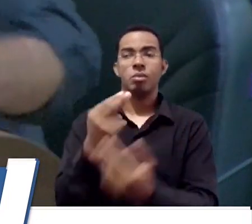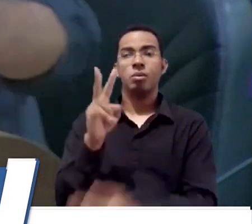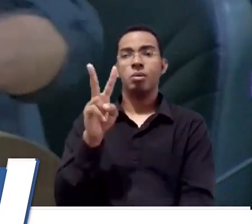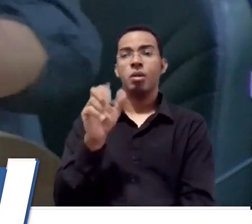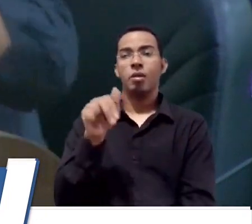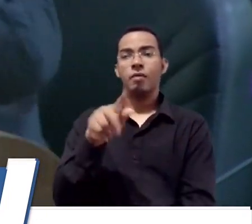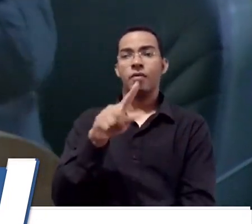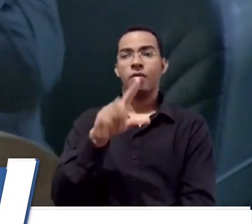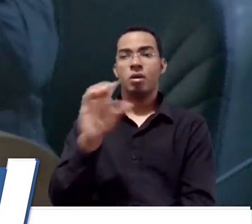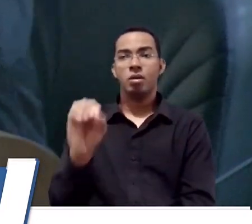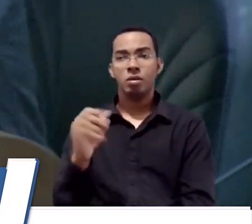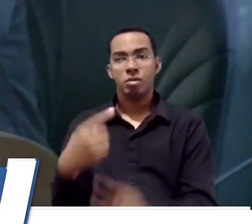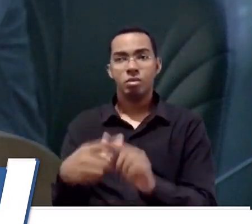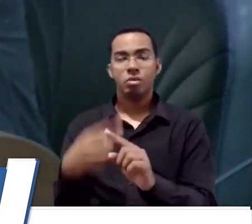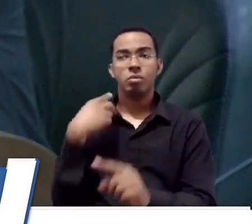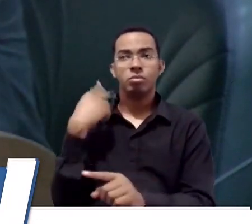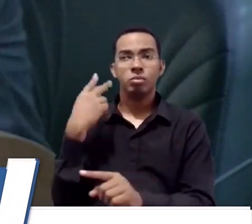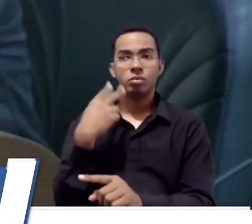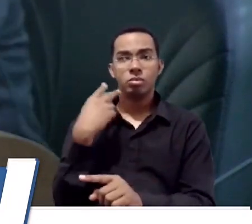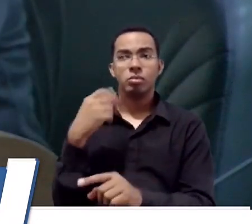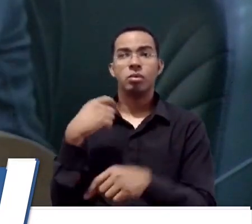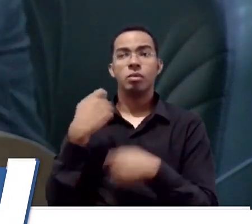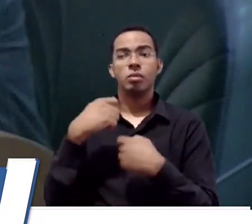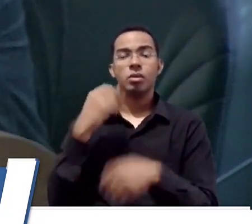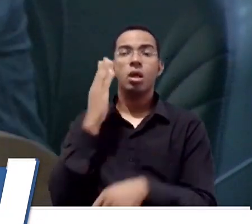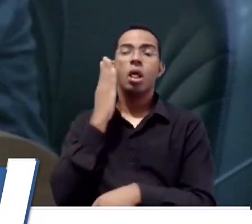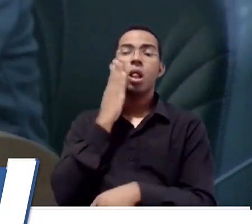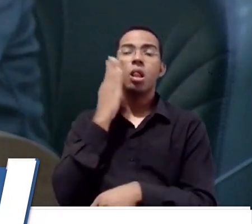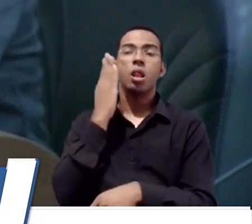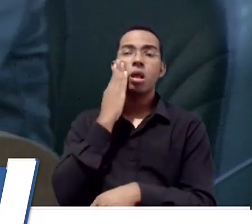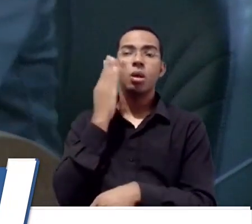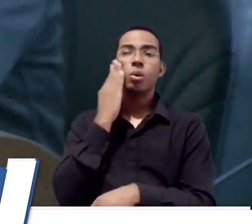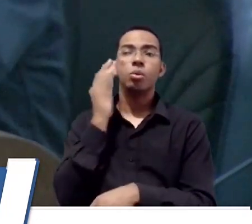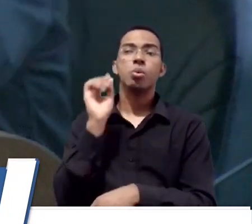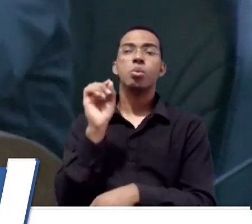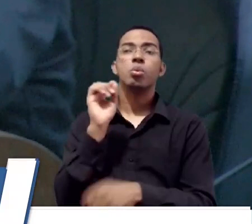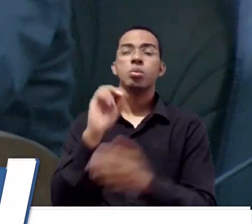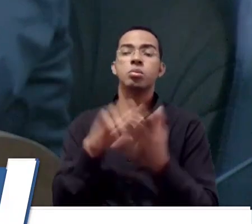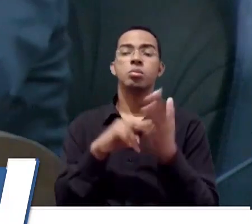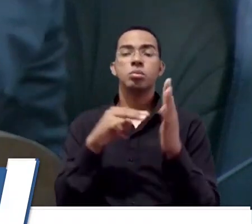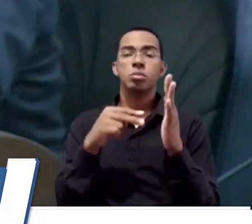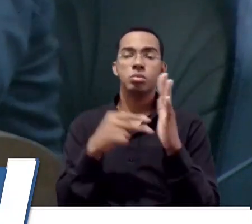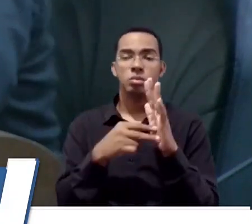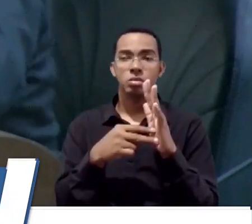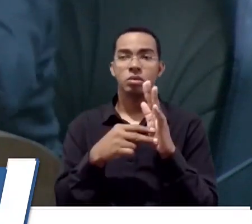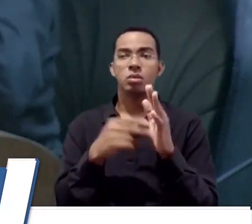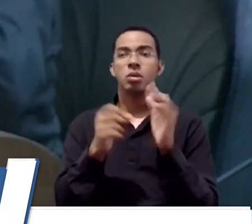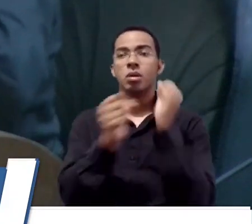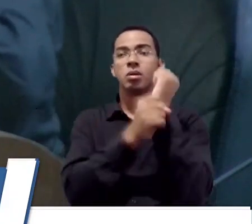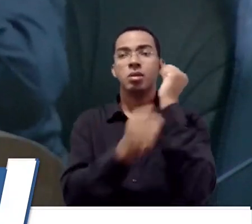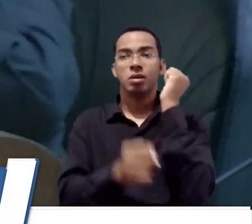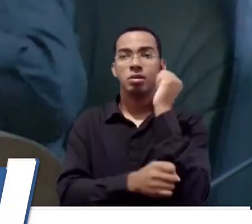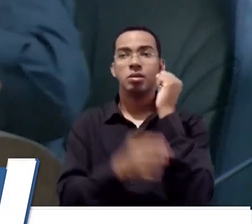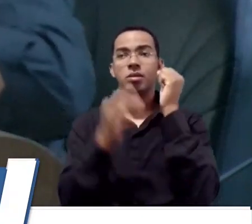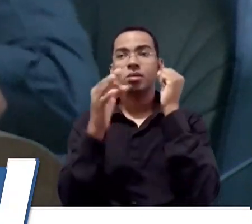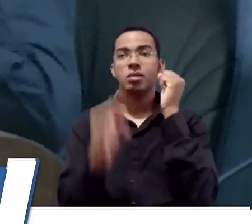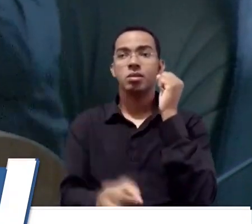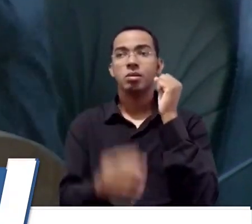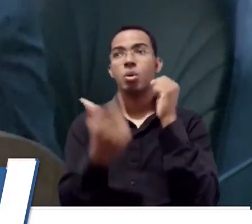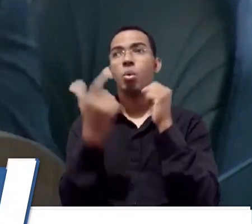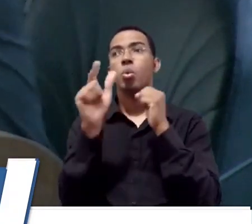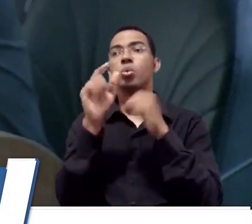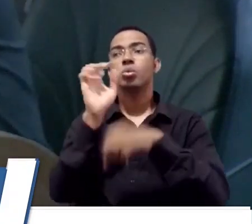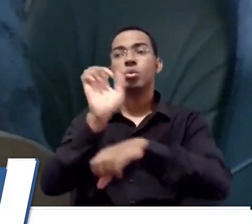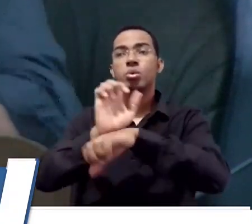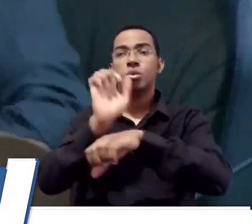porque os vereadores, nós temos que entender o que é a Sabesp, o que deu certo, o que não deu certo em Manaus, o que